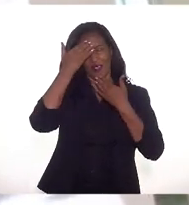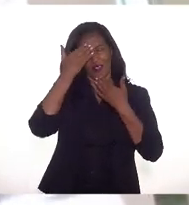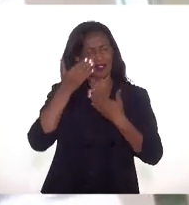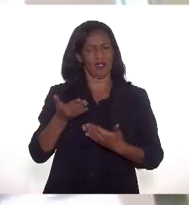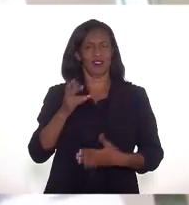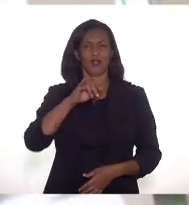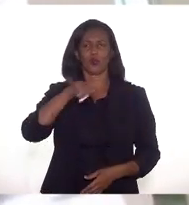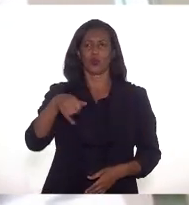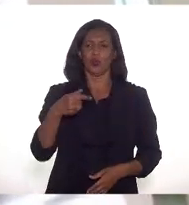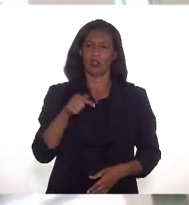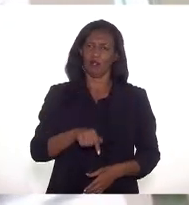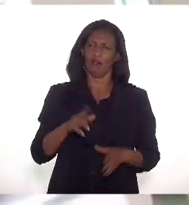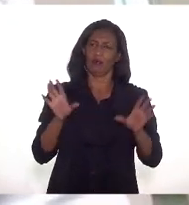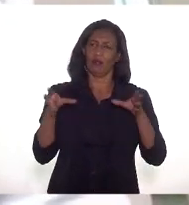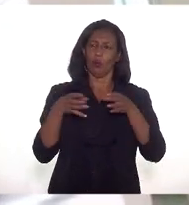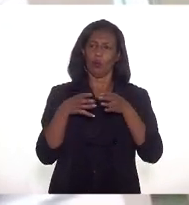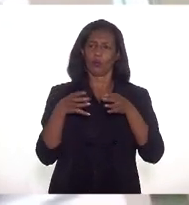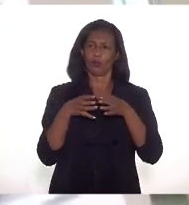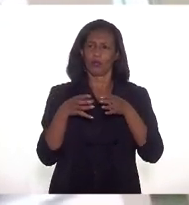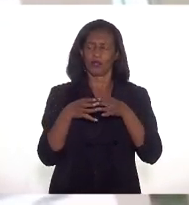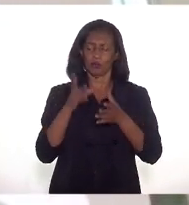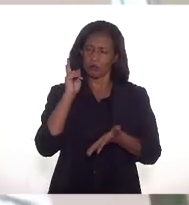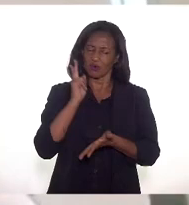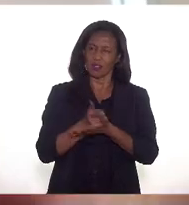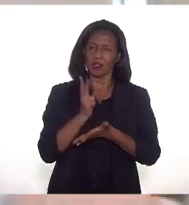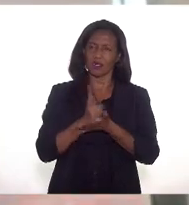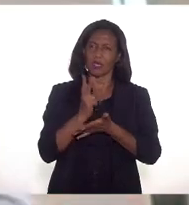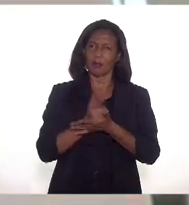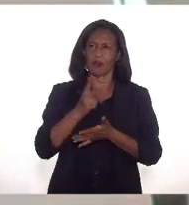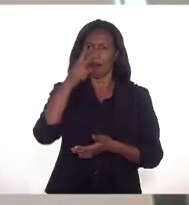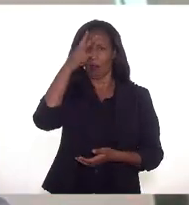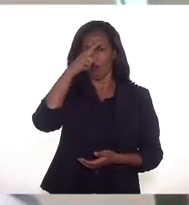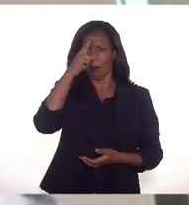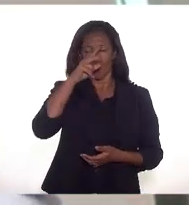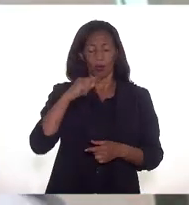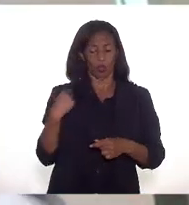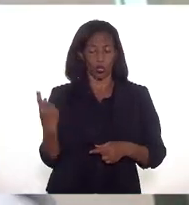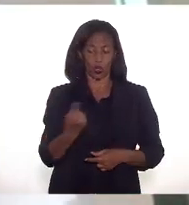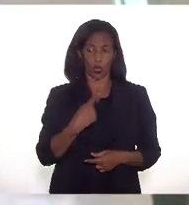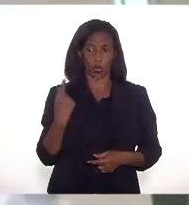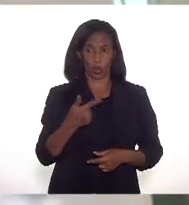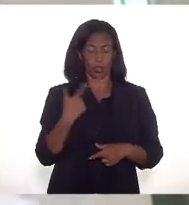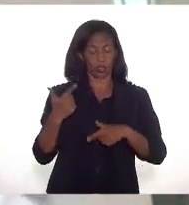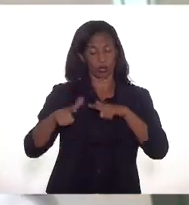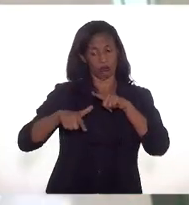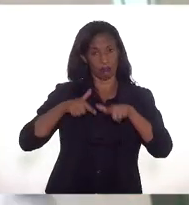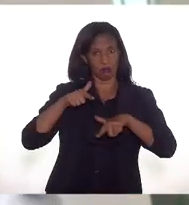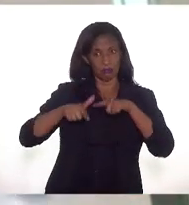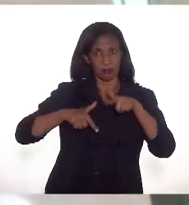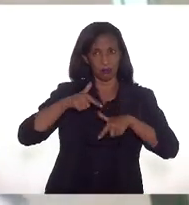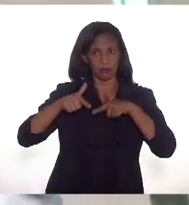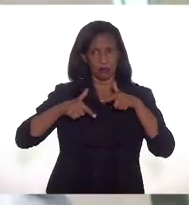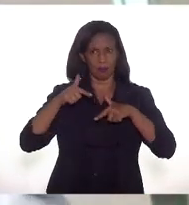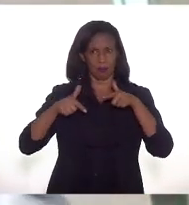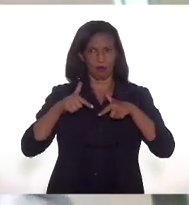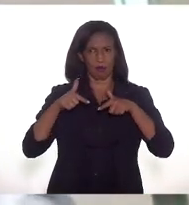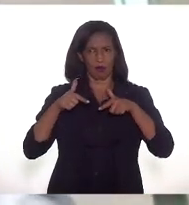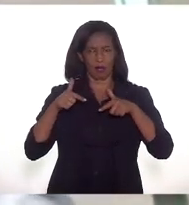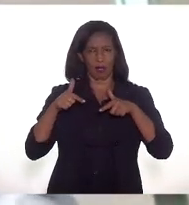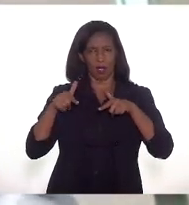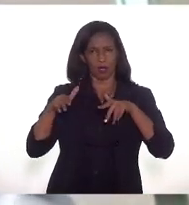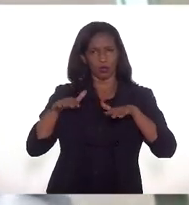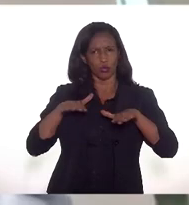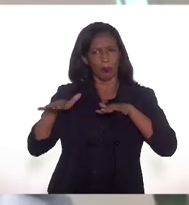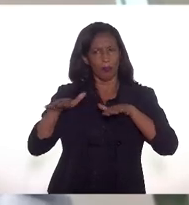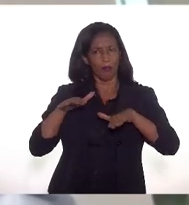uma vez nessa comissão. Sempre lembrando que nós trabalhamos com os parâmetros